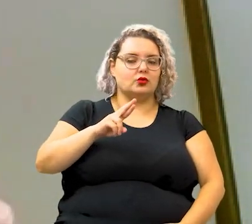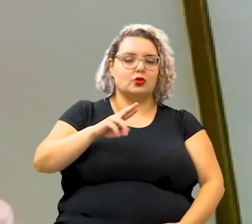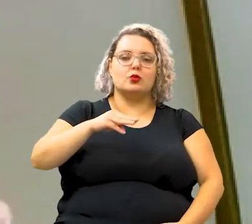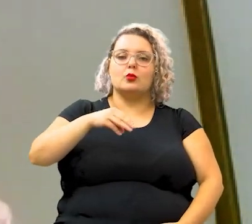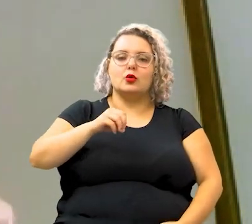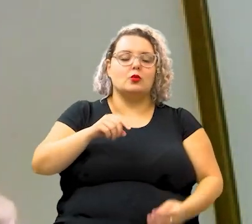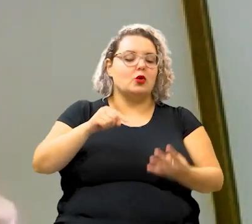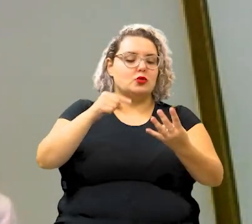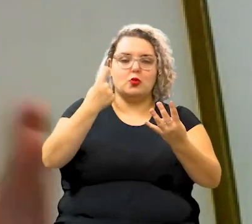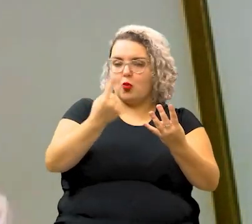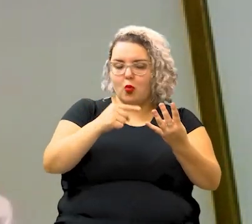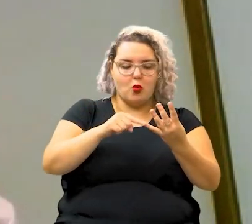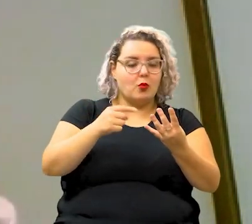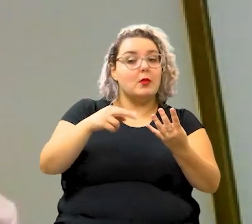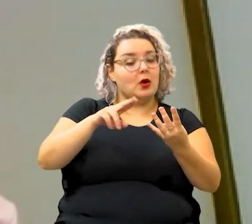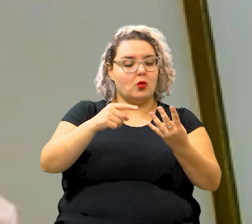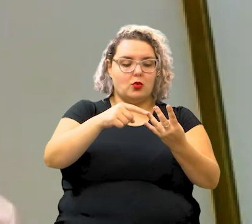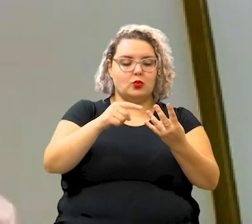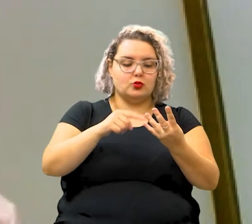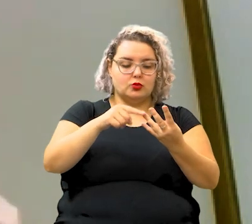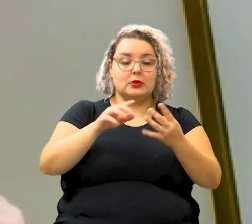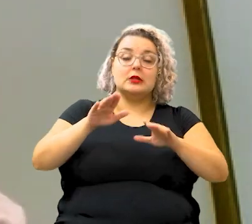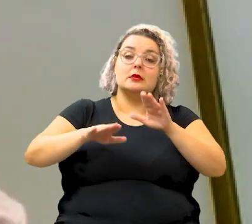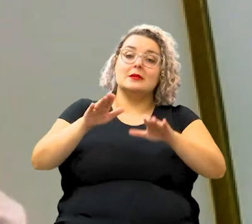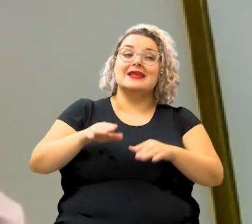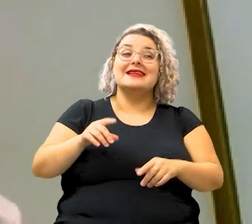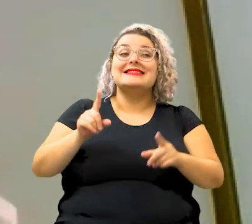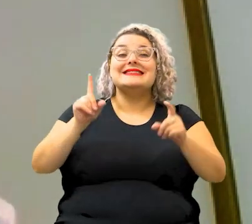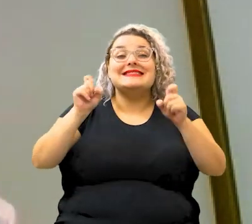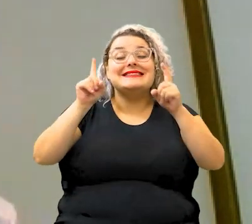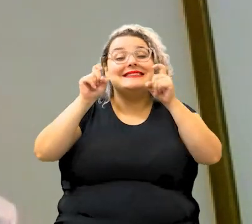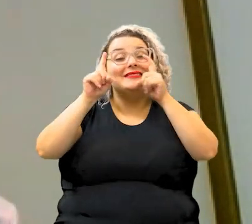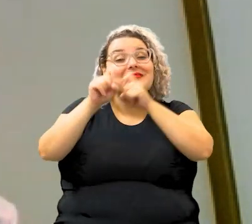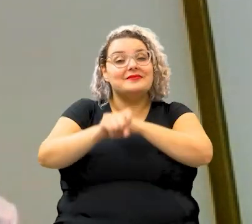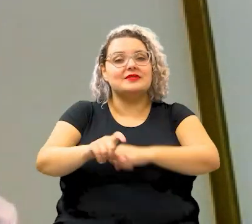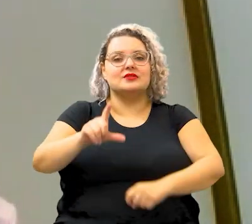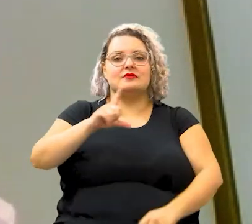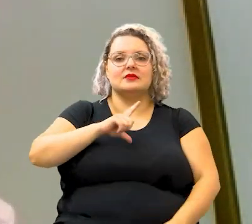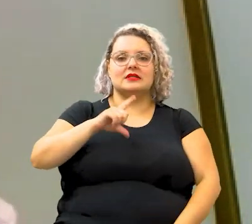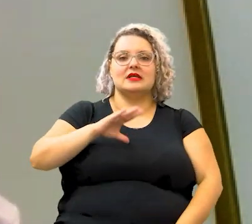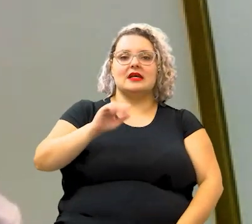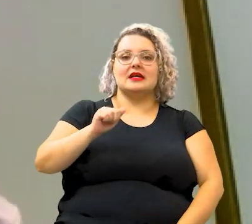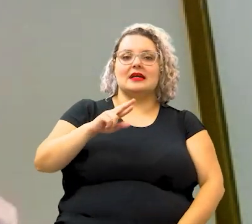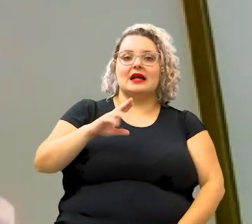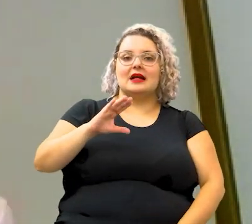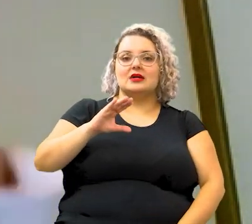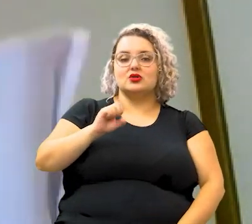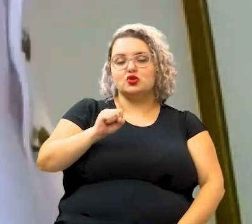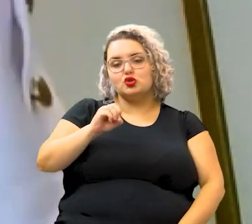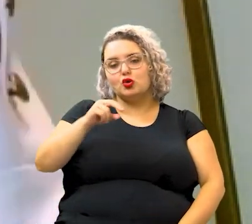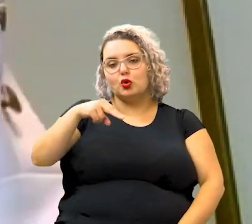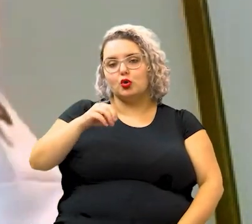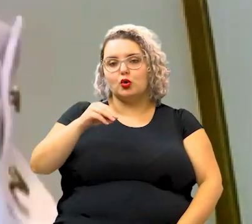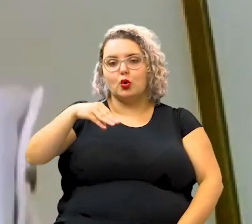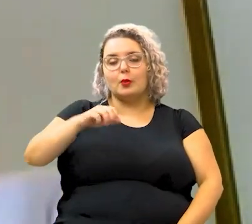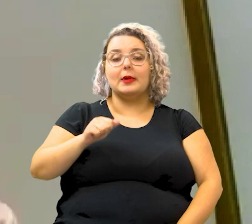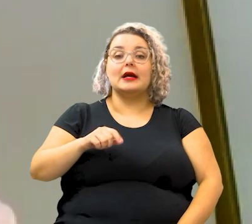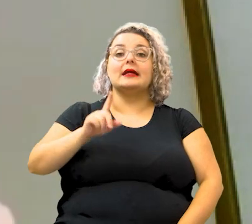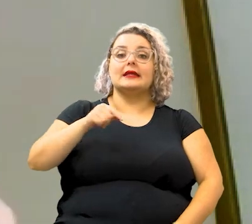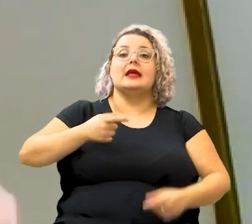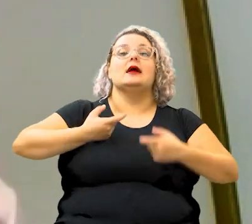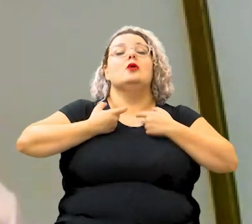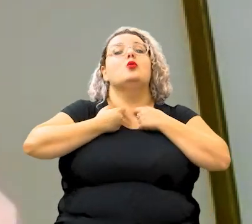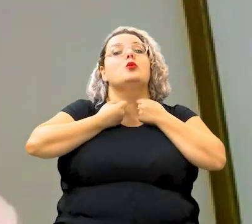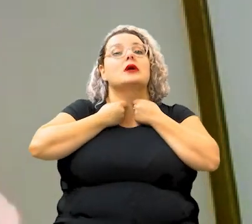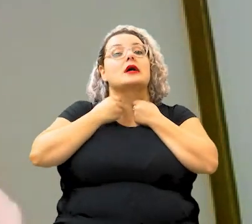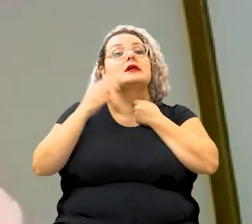1, 2, né? A depender da situação. Raramente a gente vai ter o carcinoma de paratireoide, que daí já é um